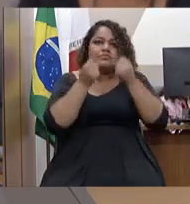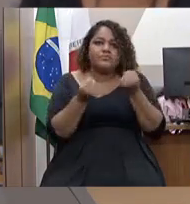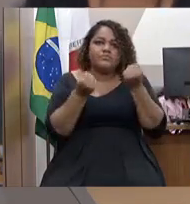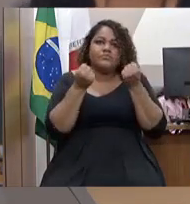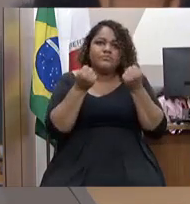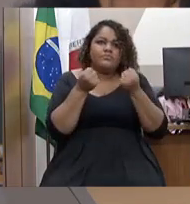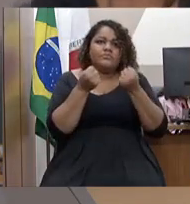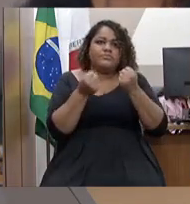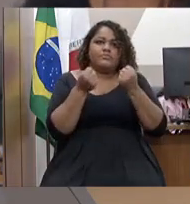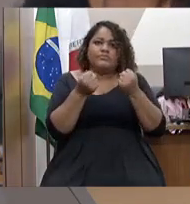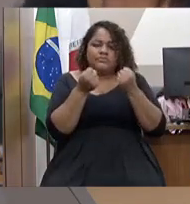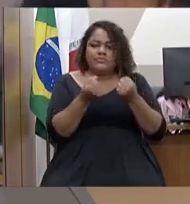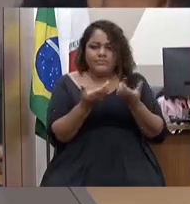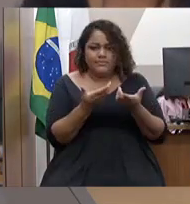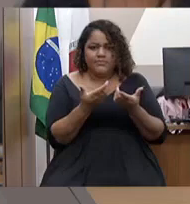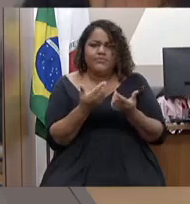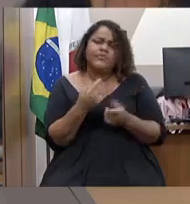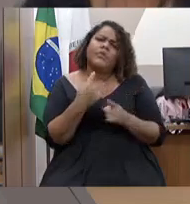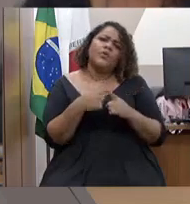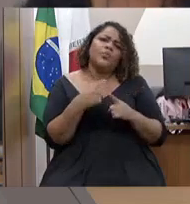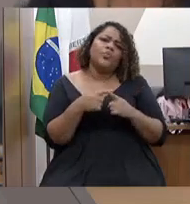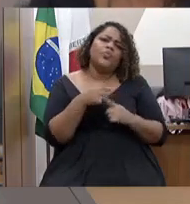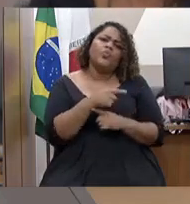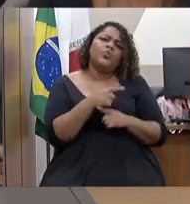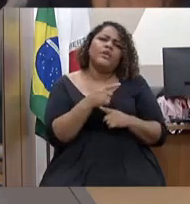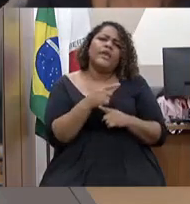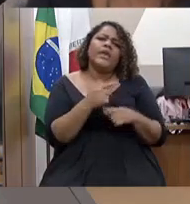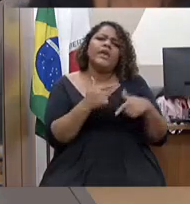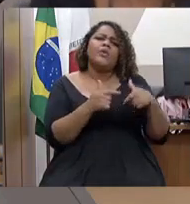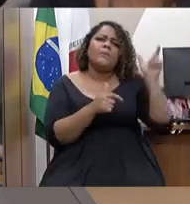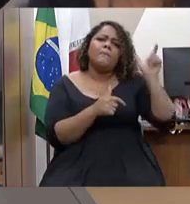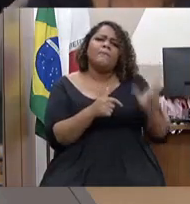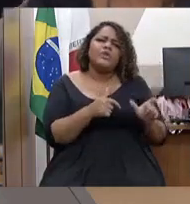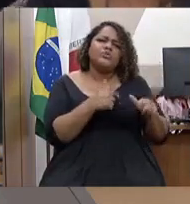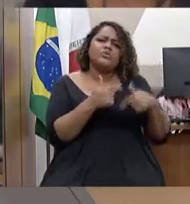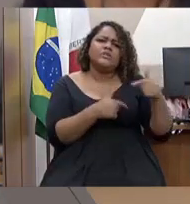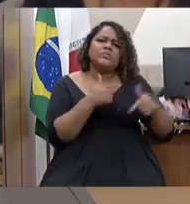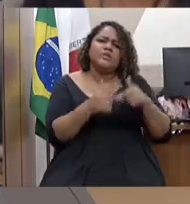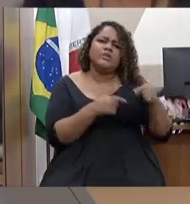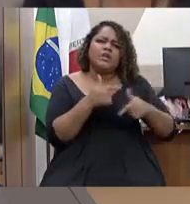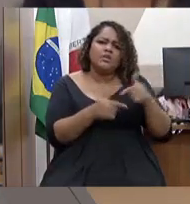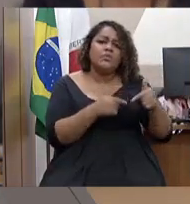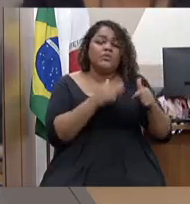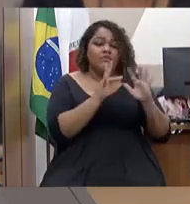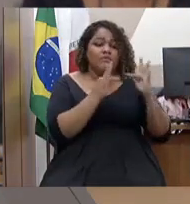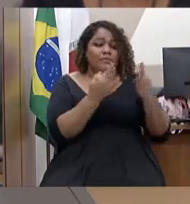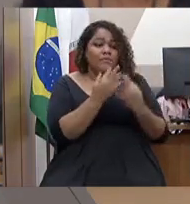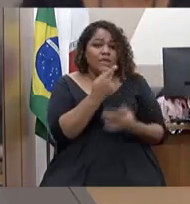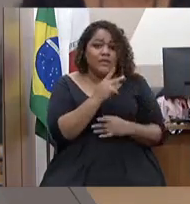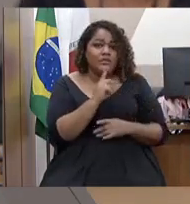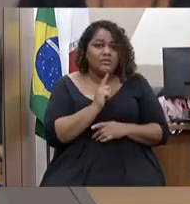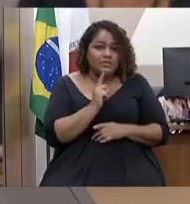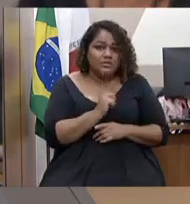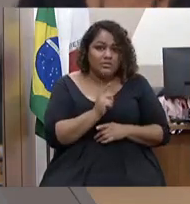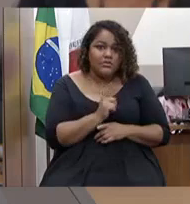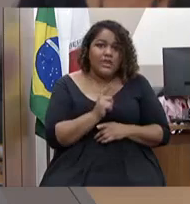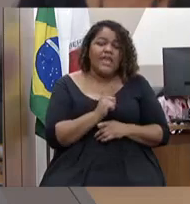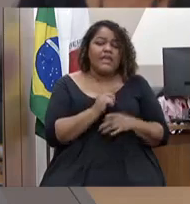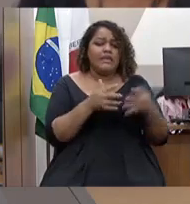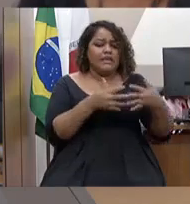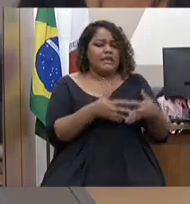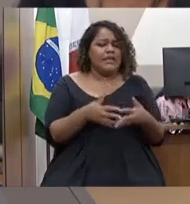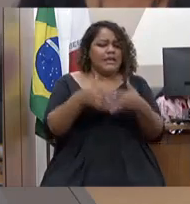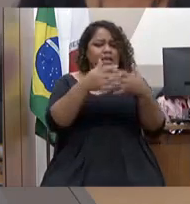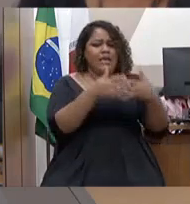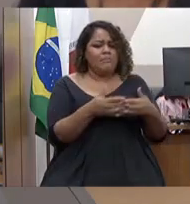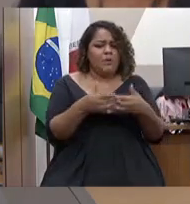que que um trabalhador com família com um caminhão caríssimo desse um caminhão desses custa r$ 500 mil reais ou mais quase um milhão